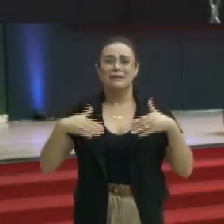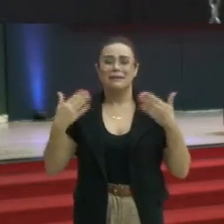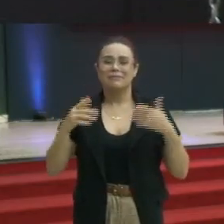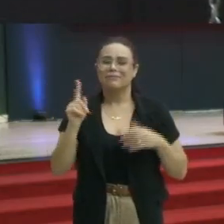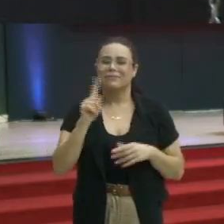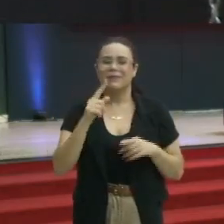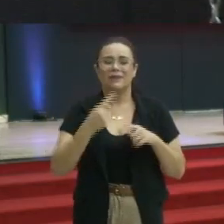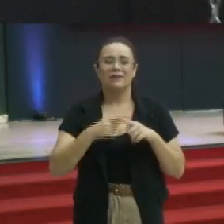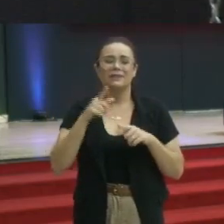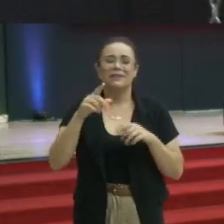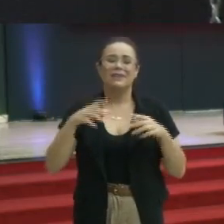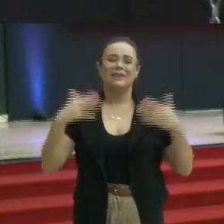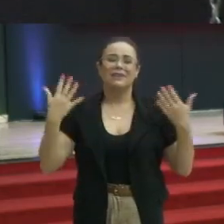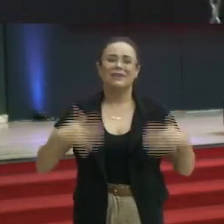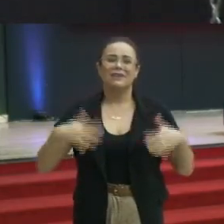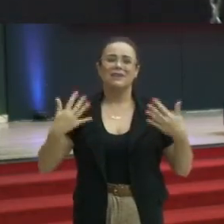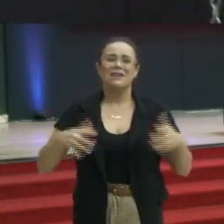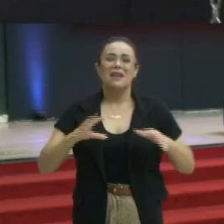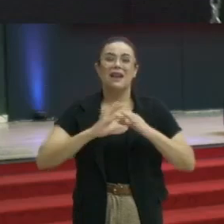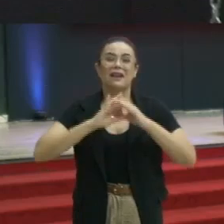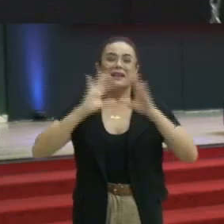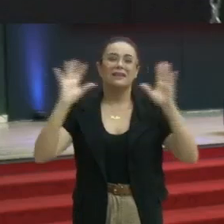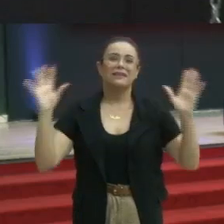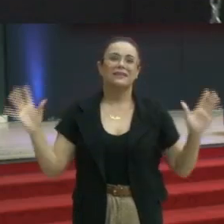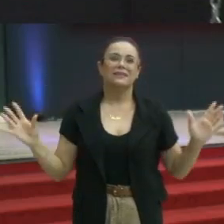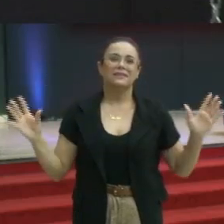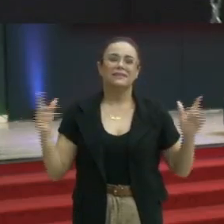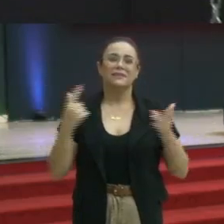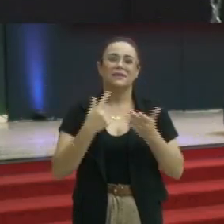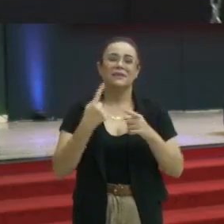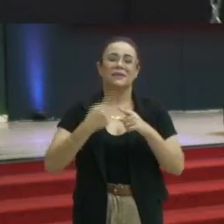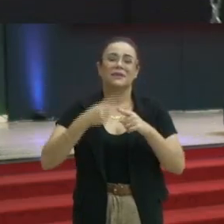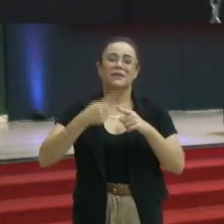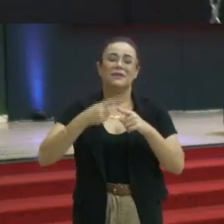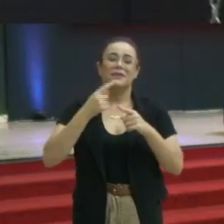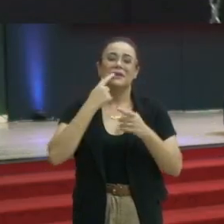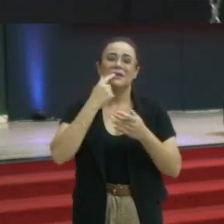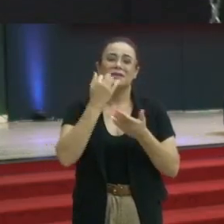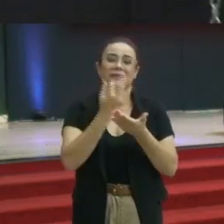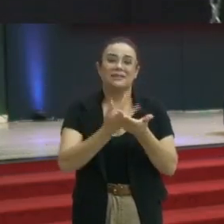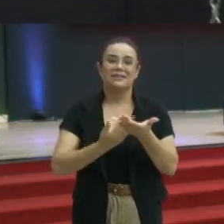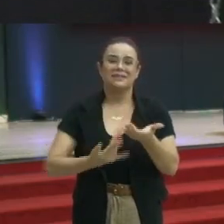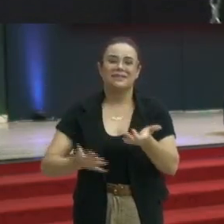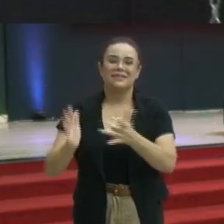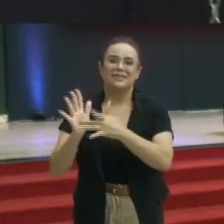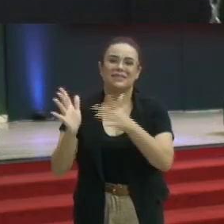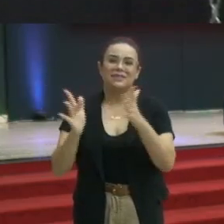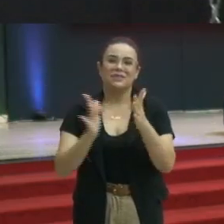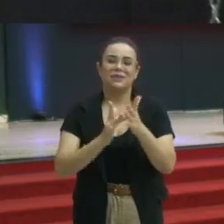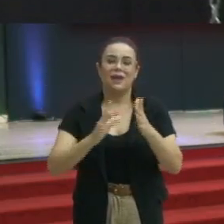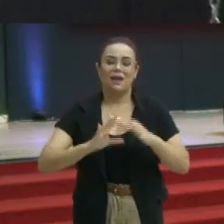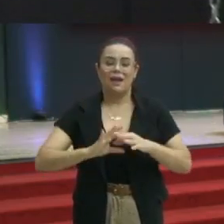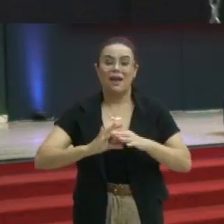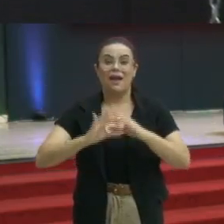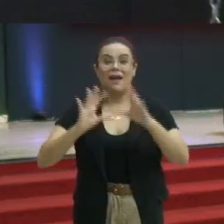livre. O sangue de Jesus cancelou os seus